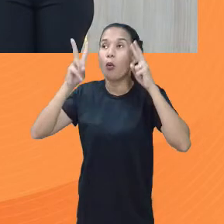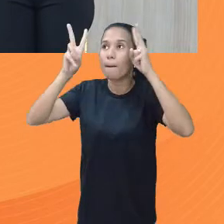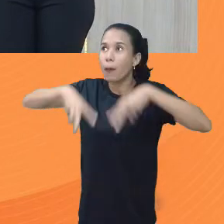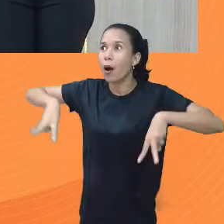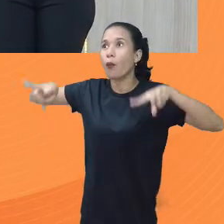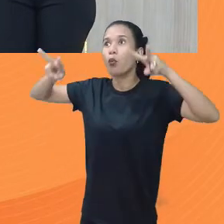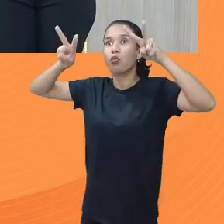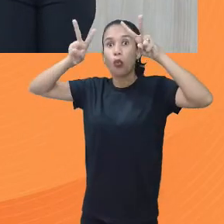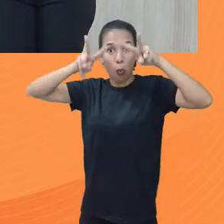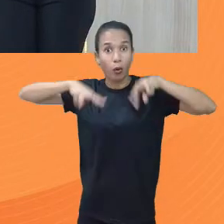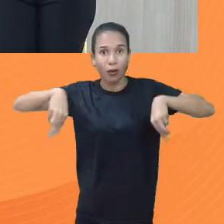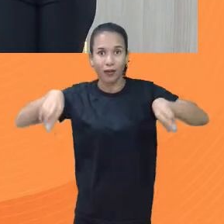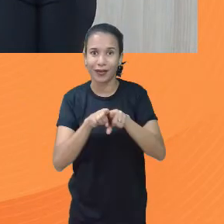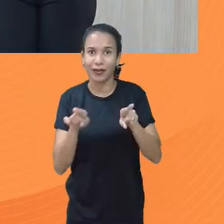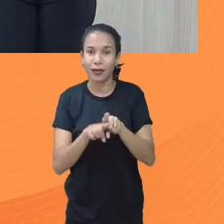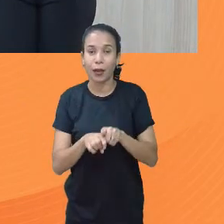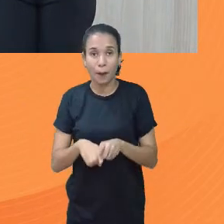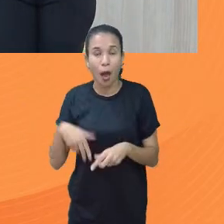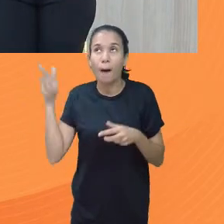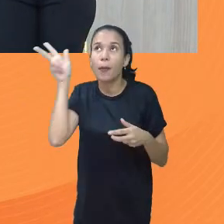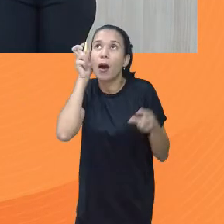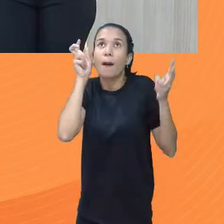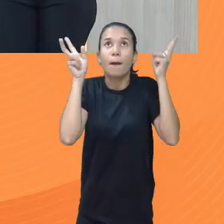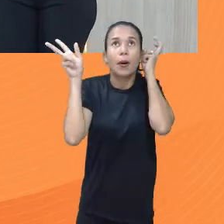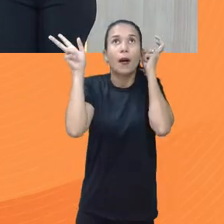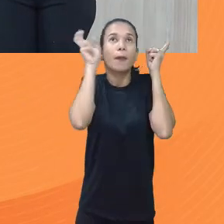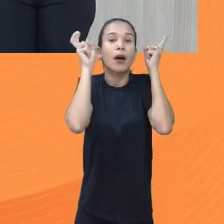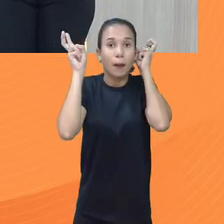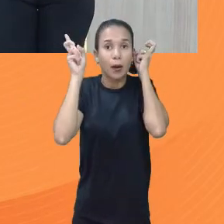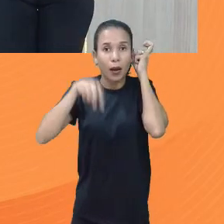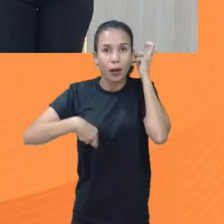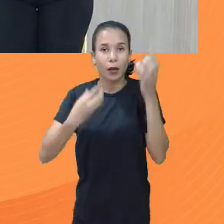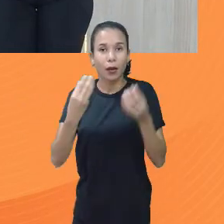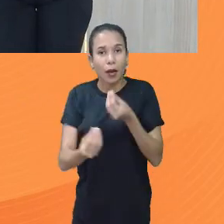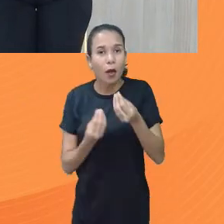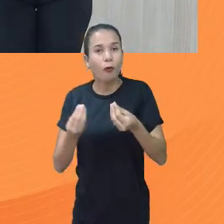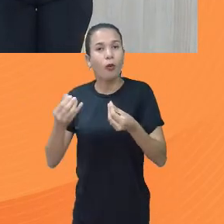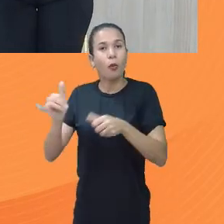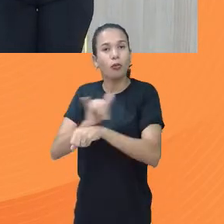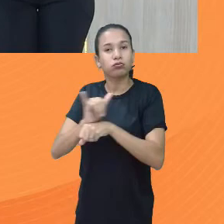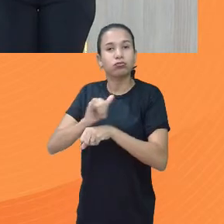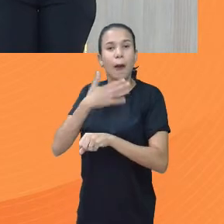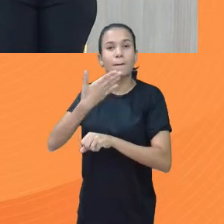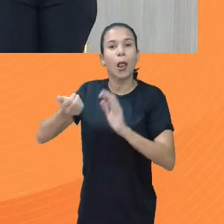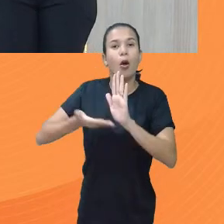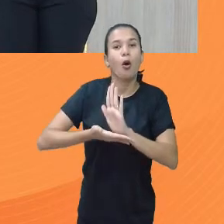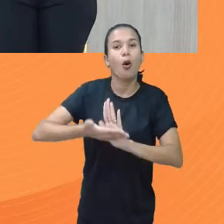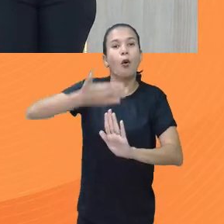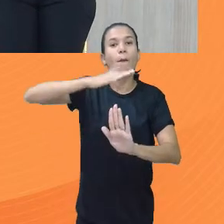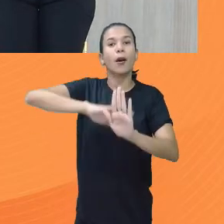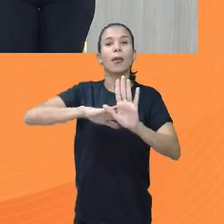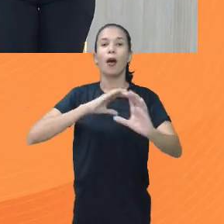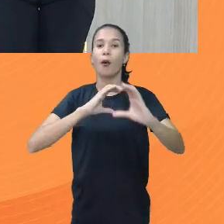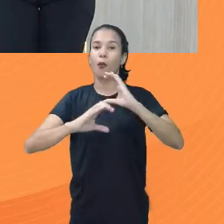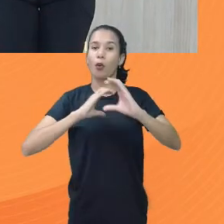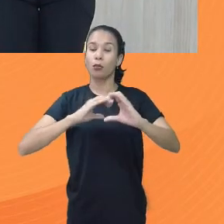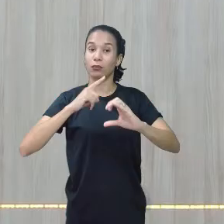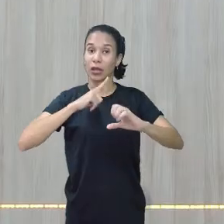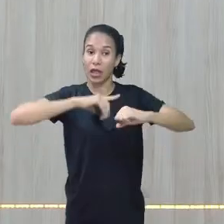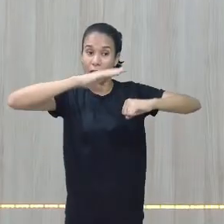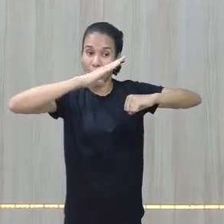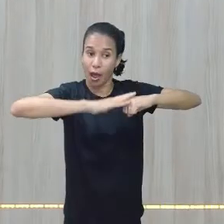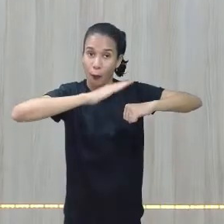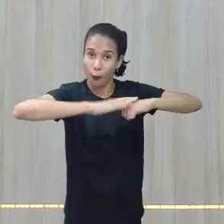pensa no trabalho com estimulação sonora, né? No viés de propiciar uma comunicação que gere autonomia,